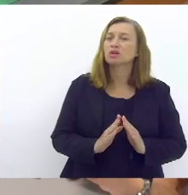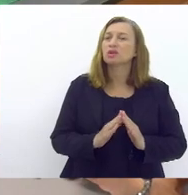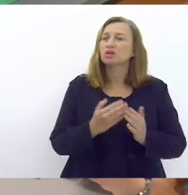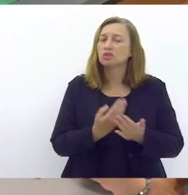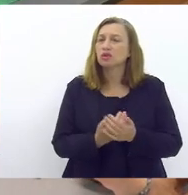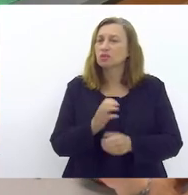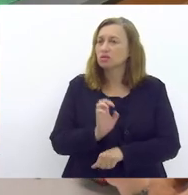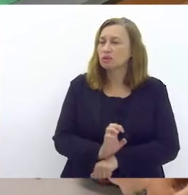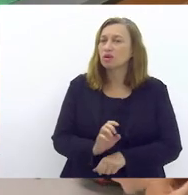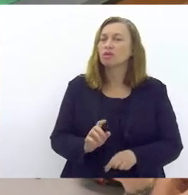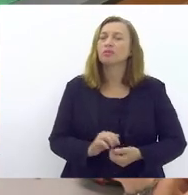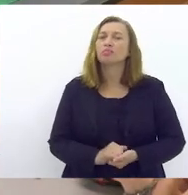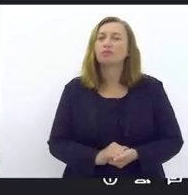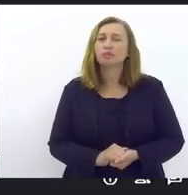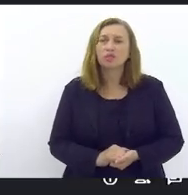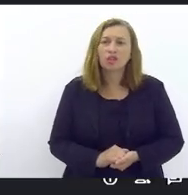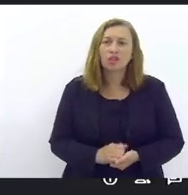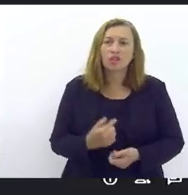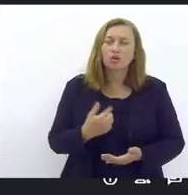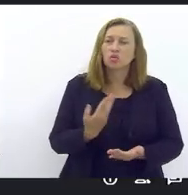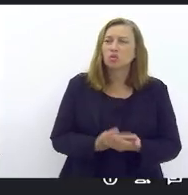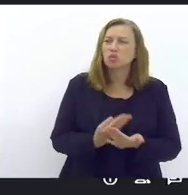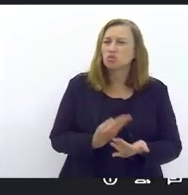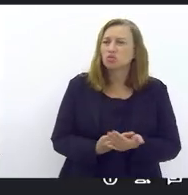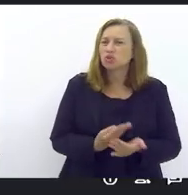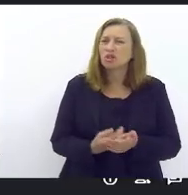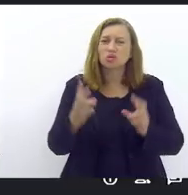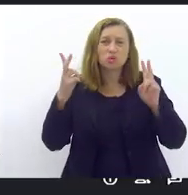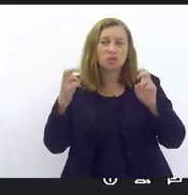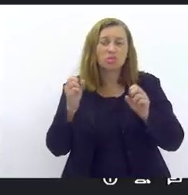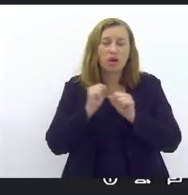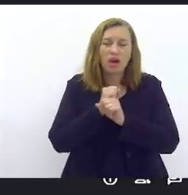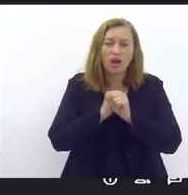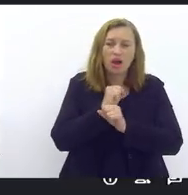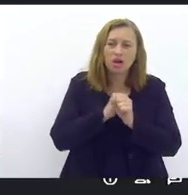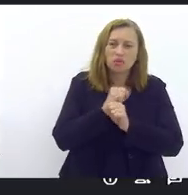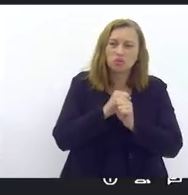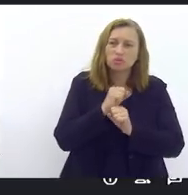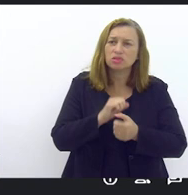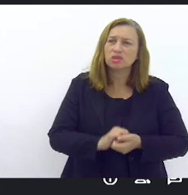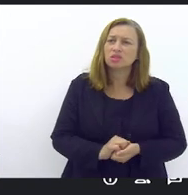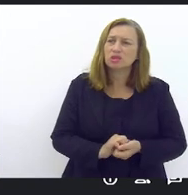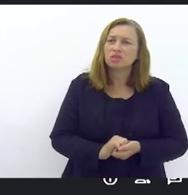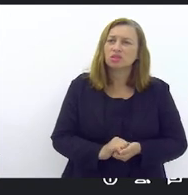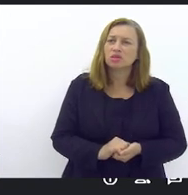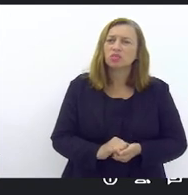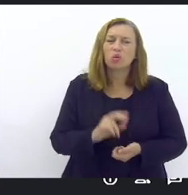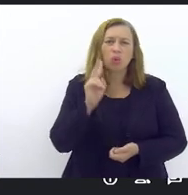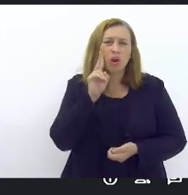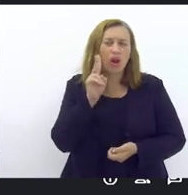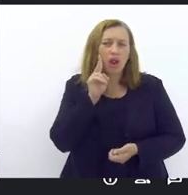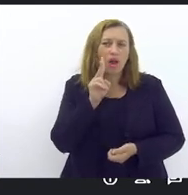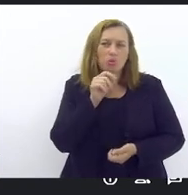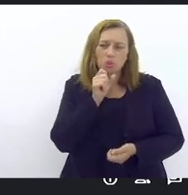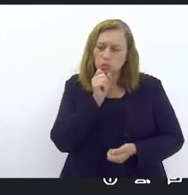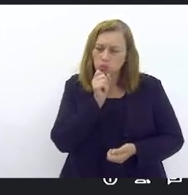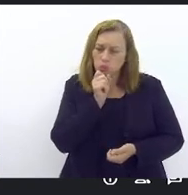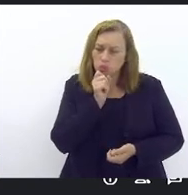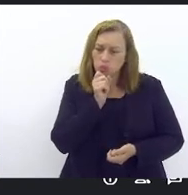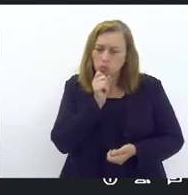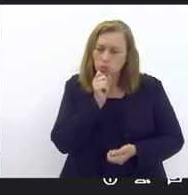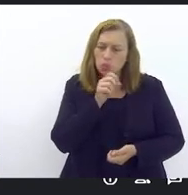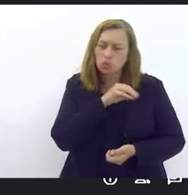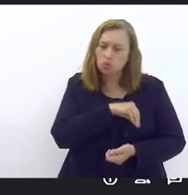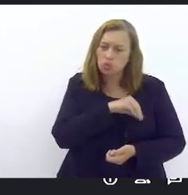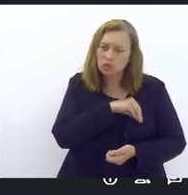também, venho estudando um pouco do piso há bastante tempo, fizemos um levantamento no piso,